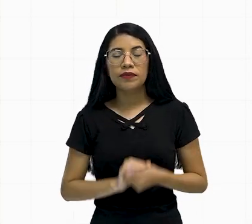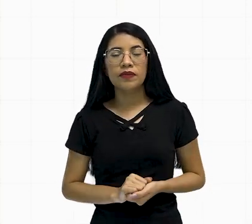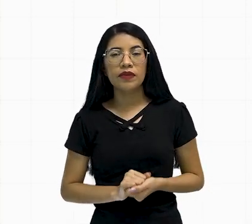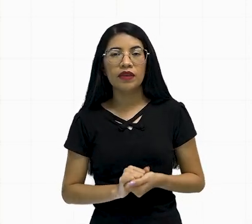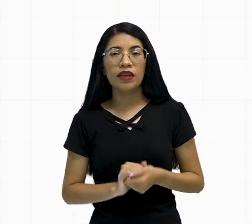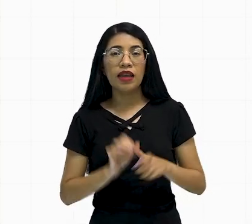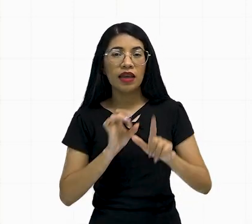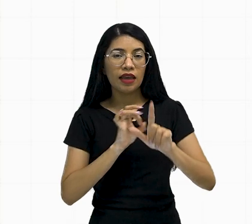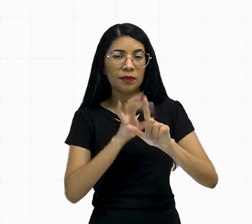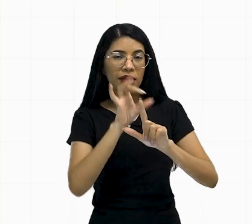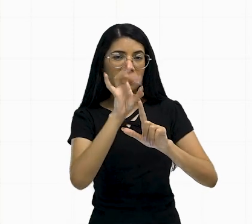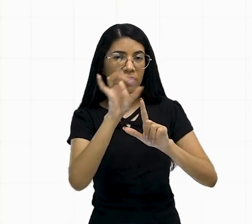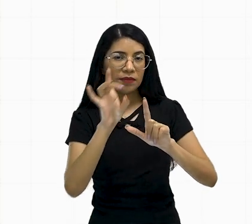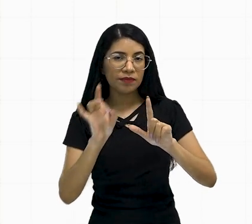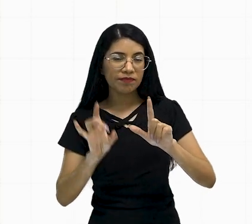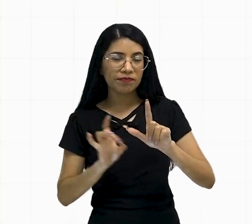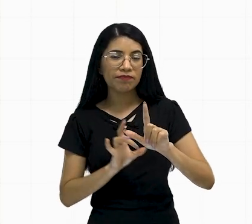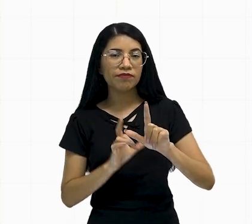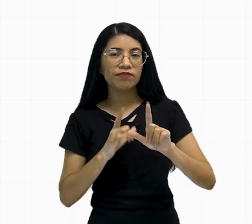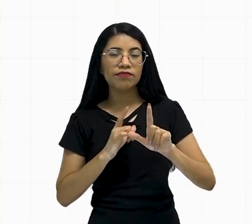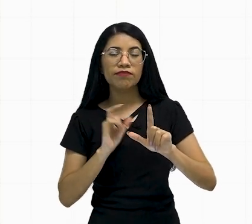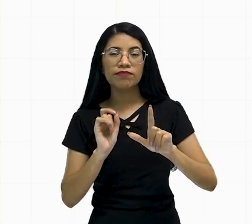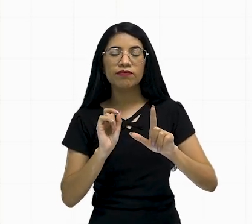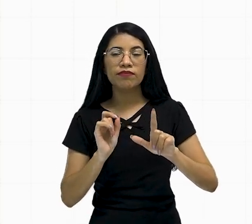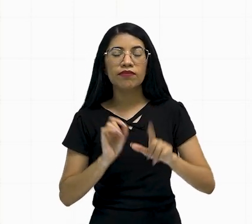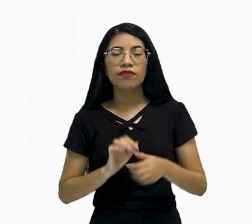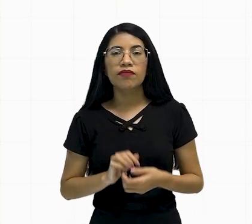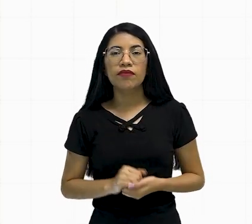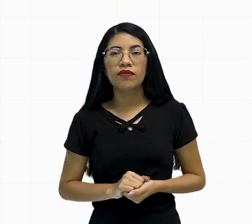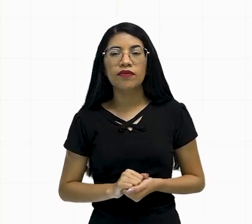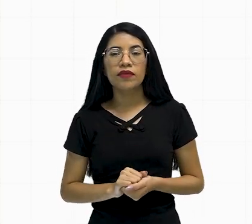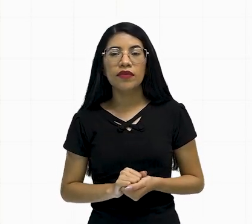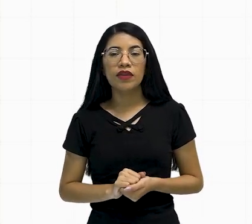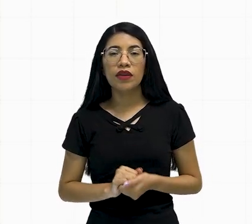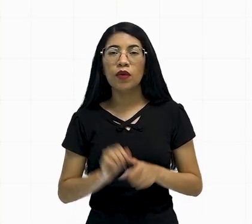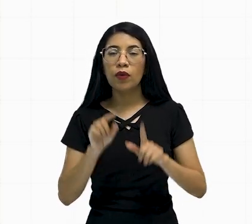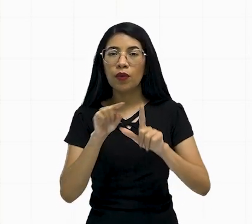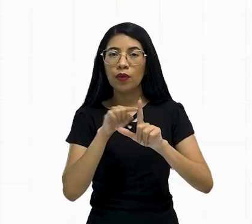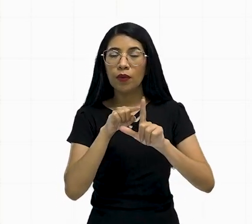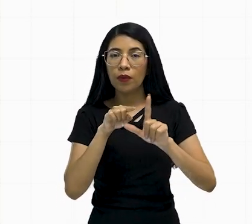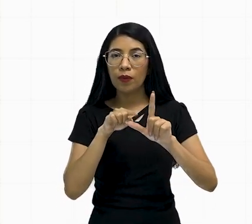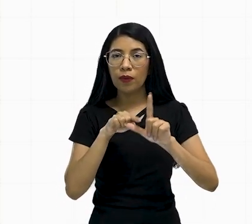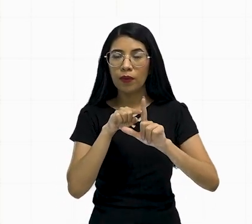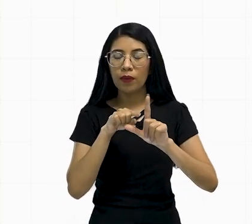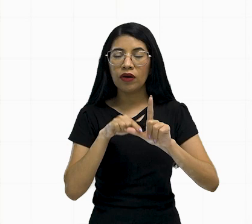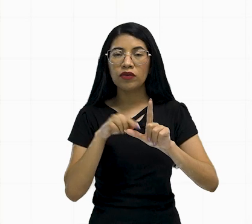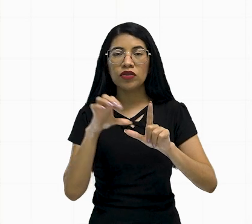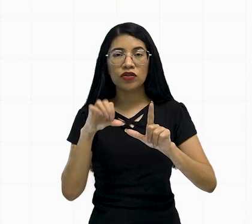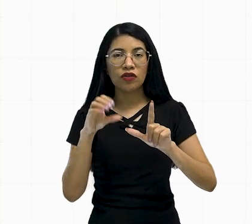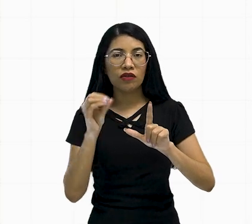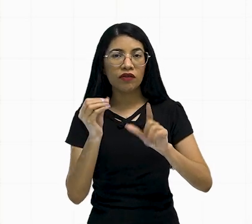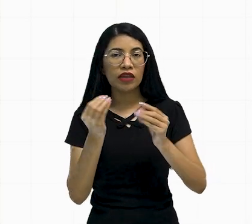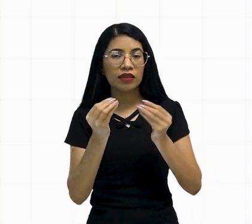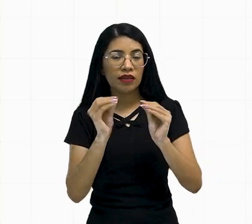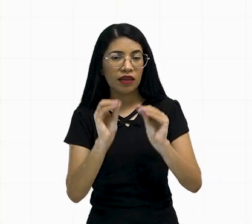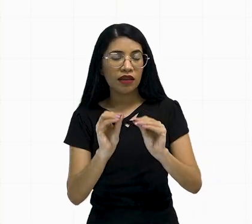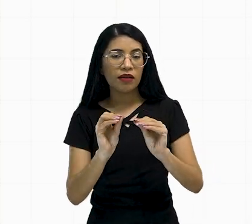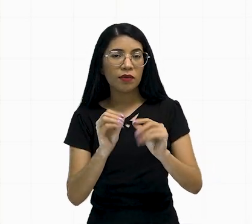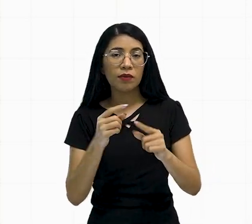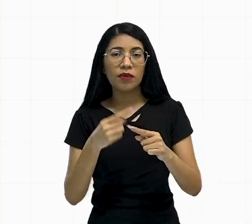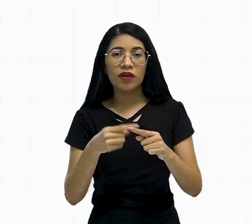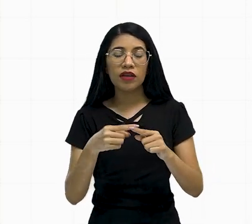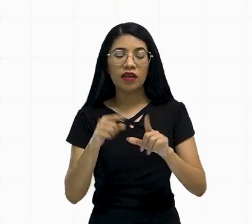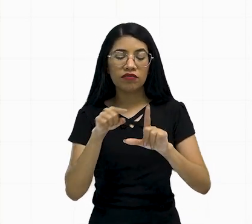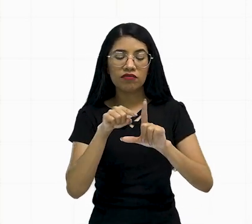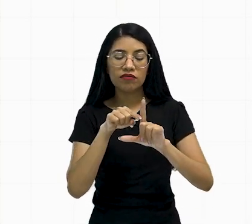que em cada um deles nós temos aqui identificado o ângulo de 90 graus, justamente por